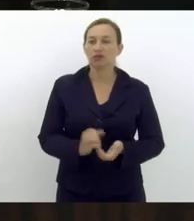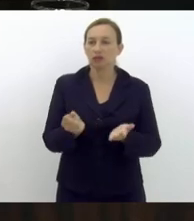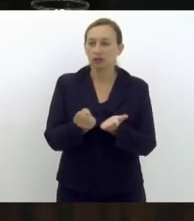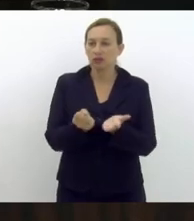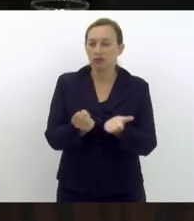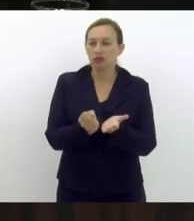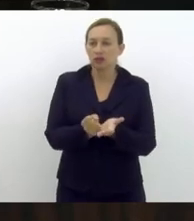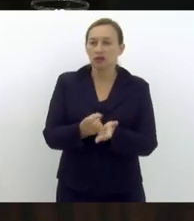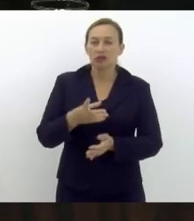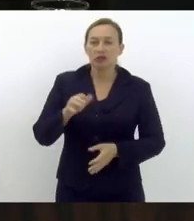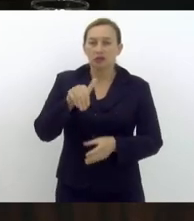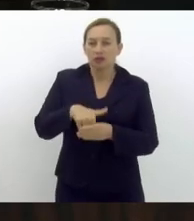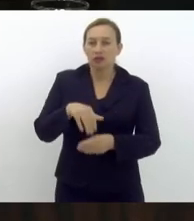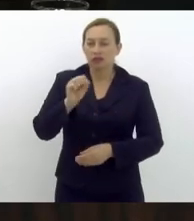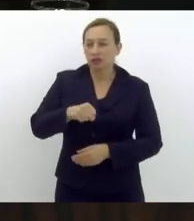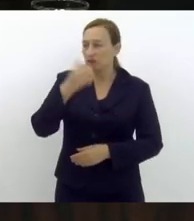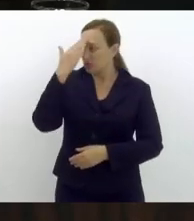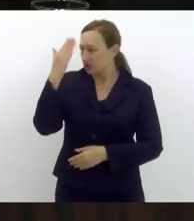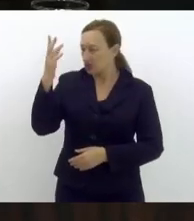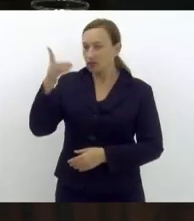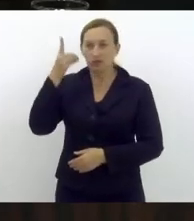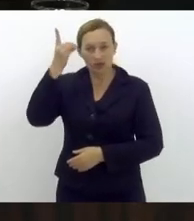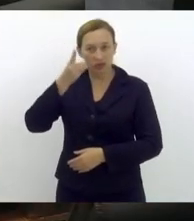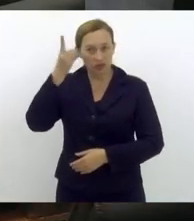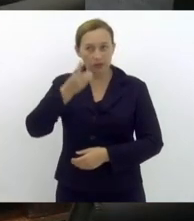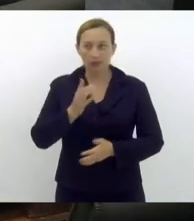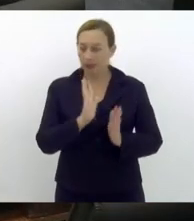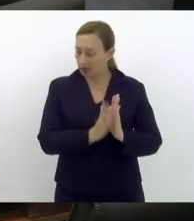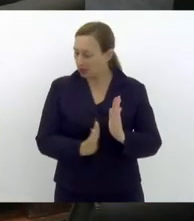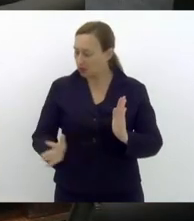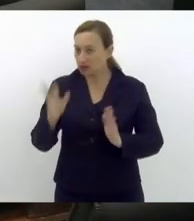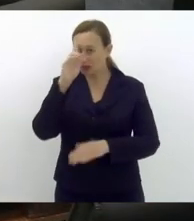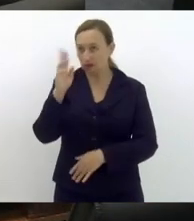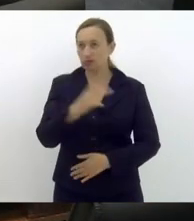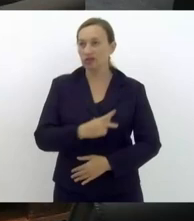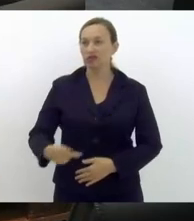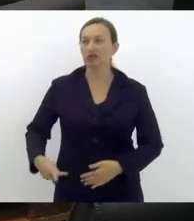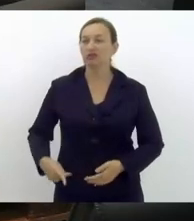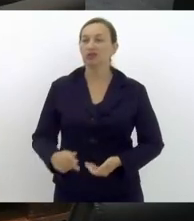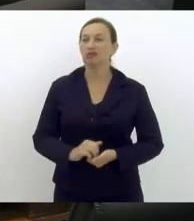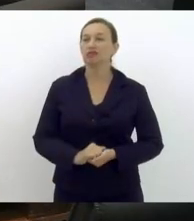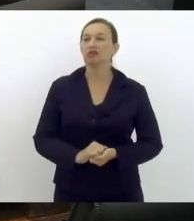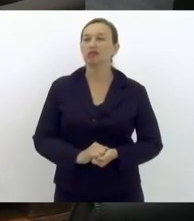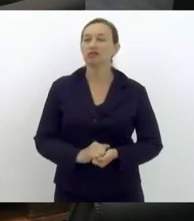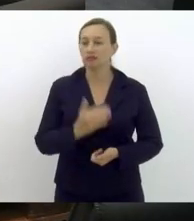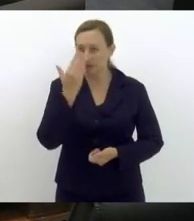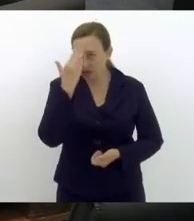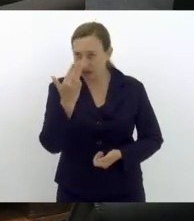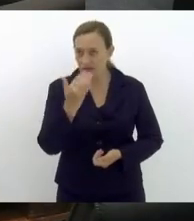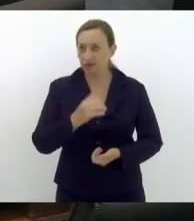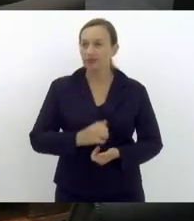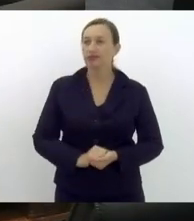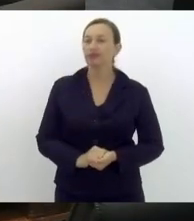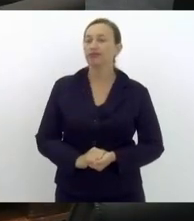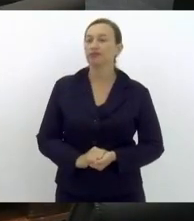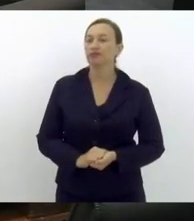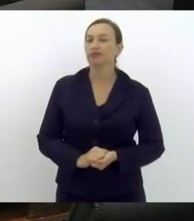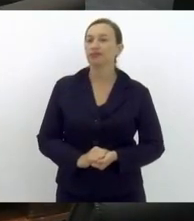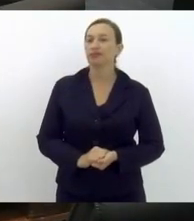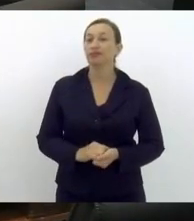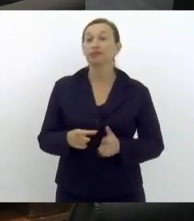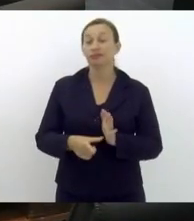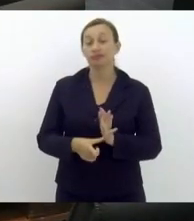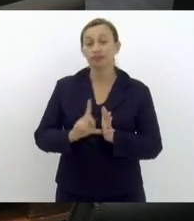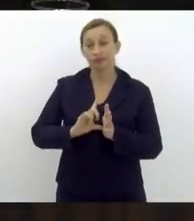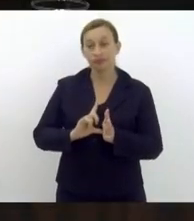sim. Obrigado, deputado. Pela ordem, senhor presidente. Obrigado. Antes,